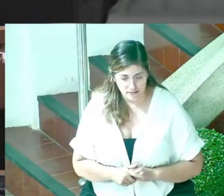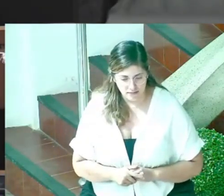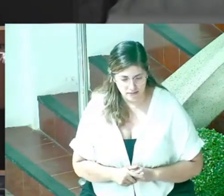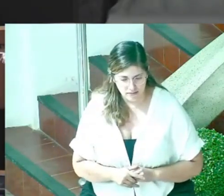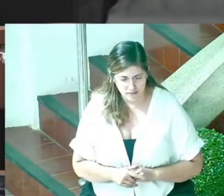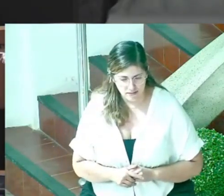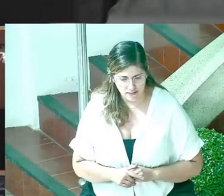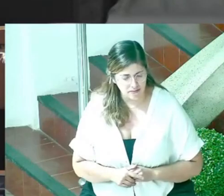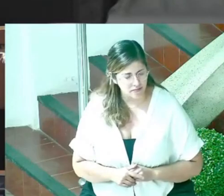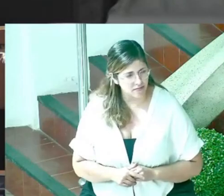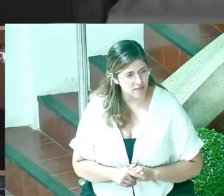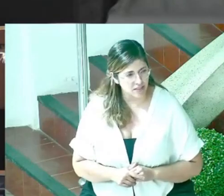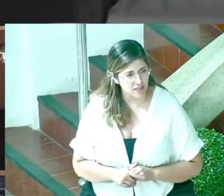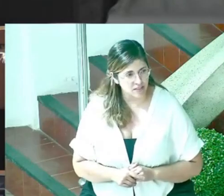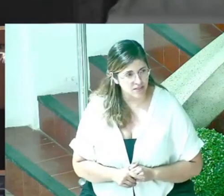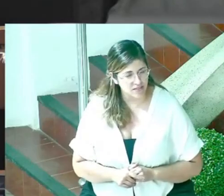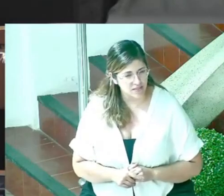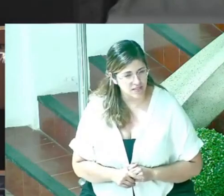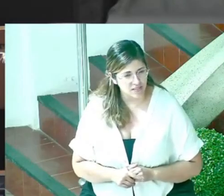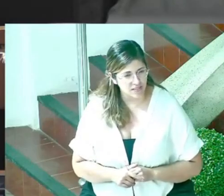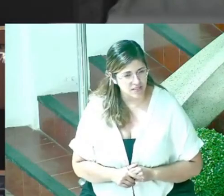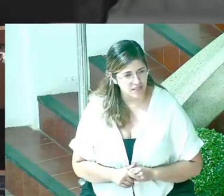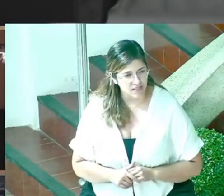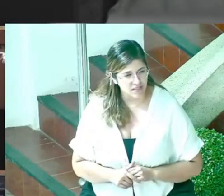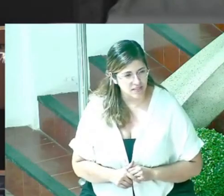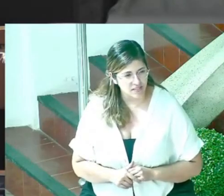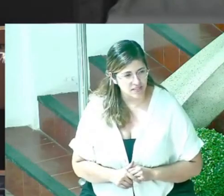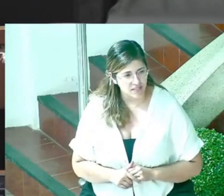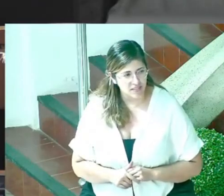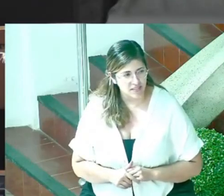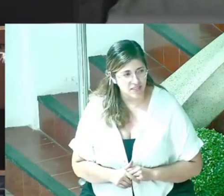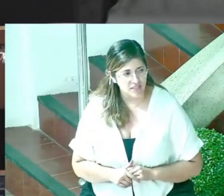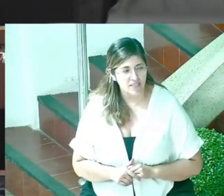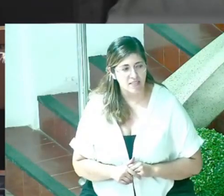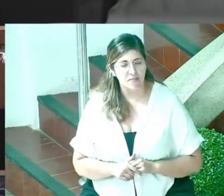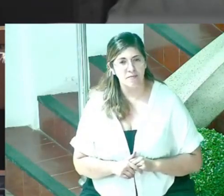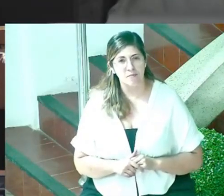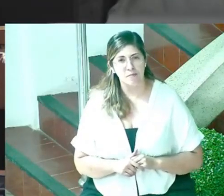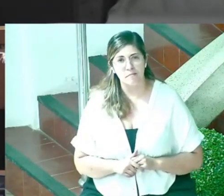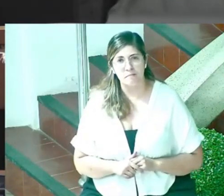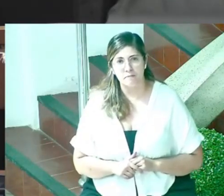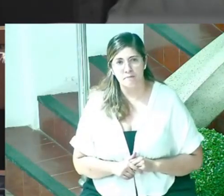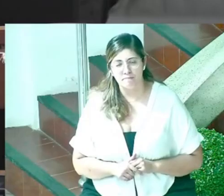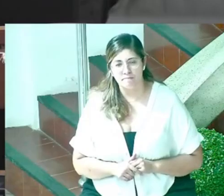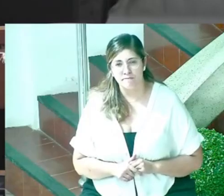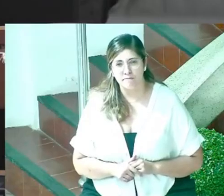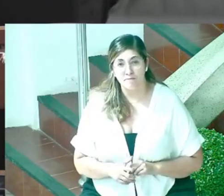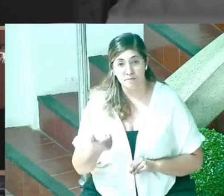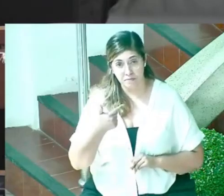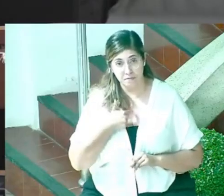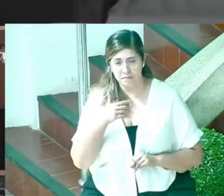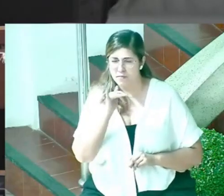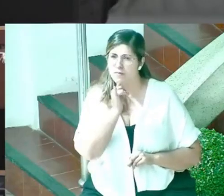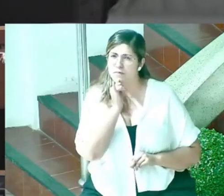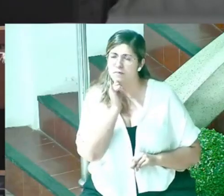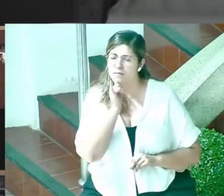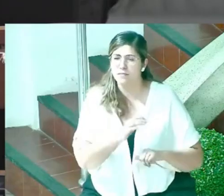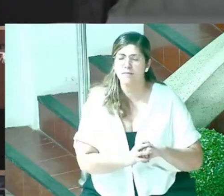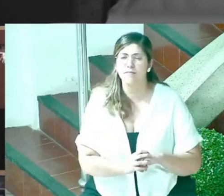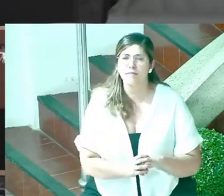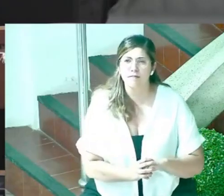o ensino do Evangelho. Com o ensino do Evangelho. Isso torna Deus